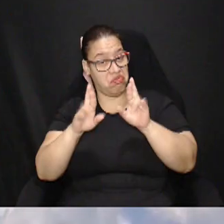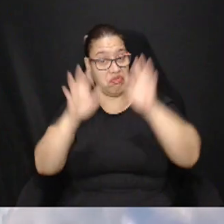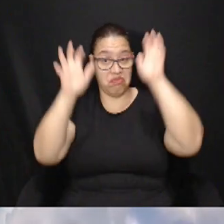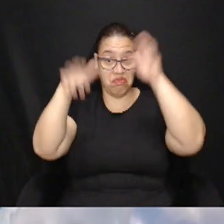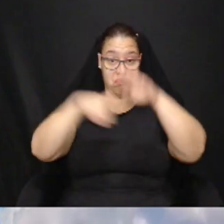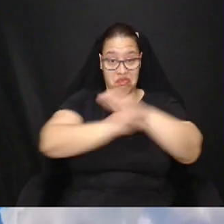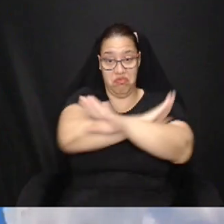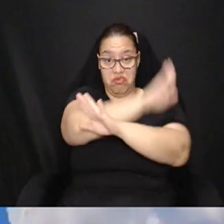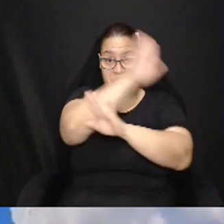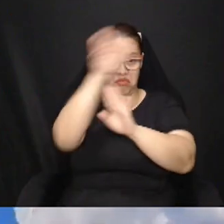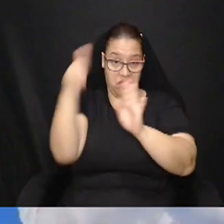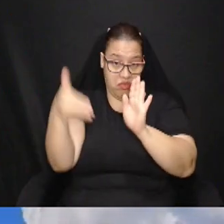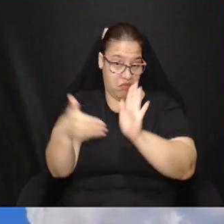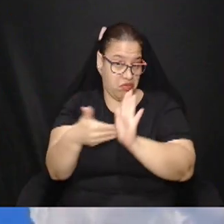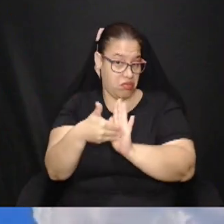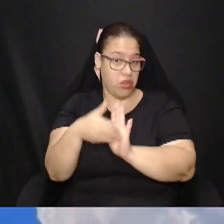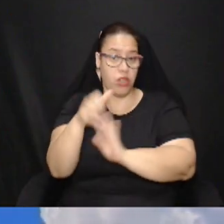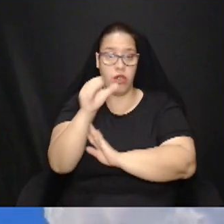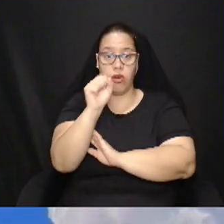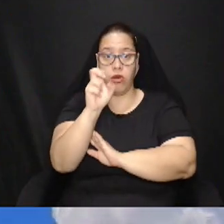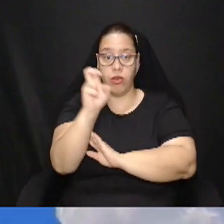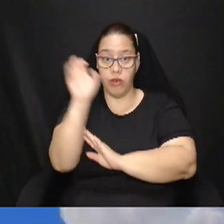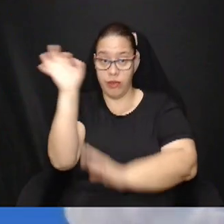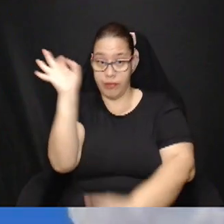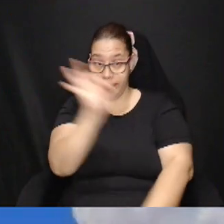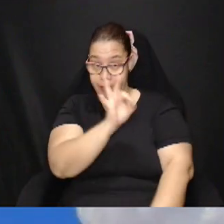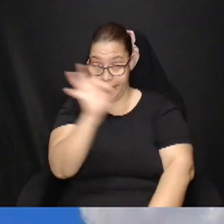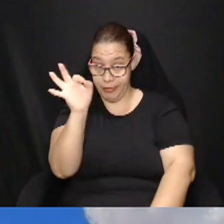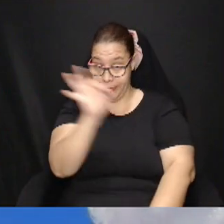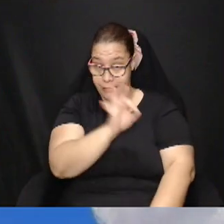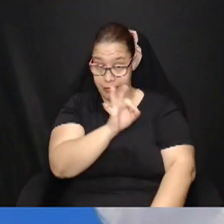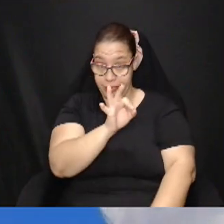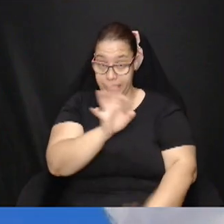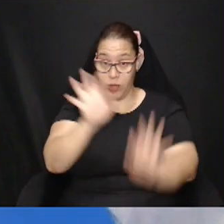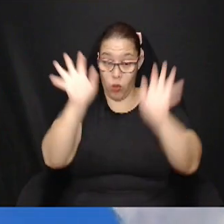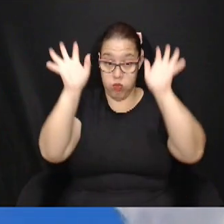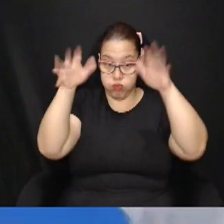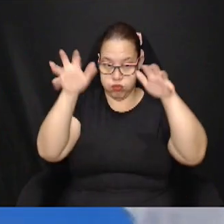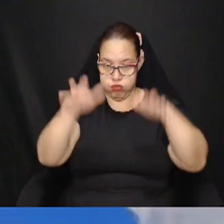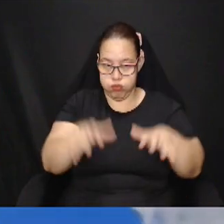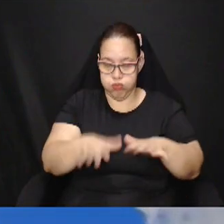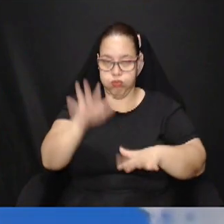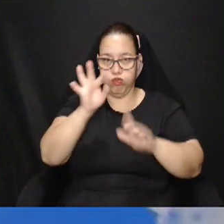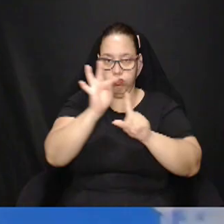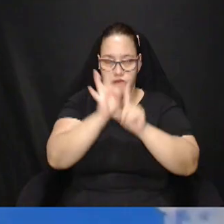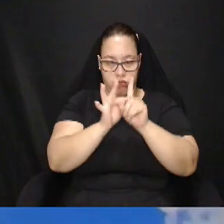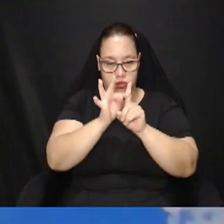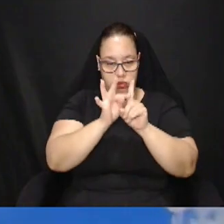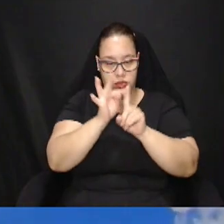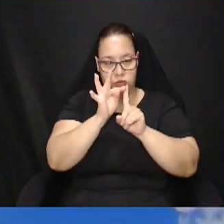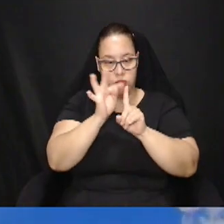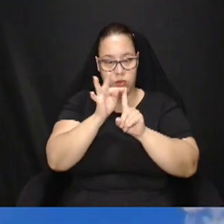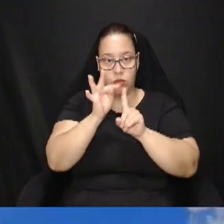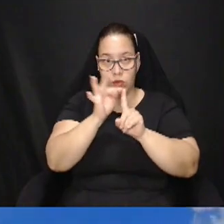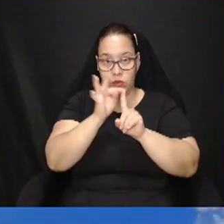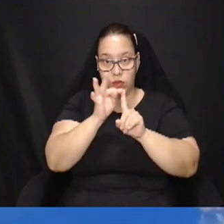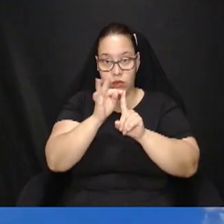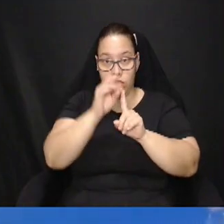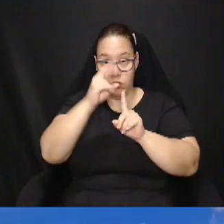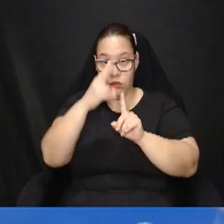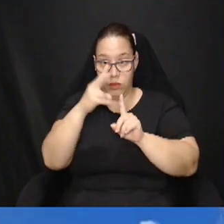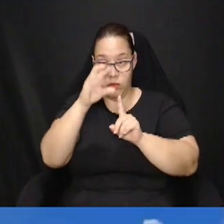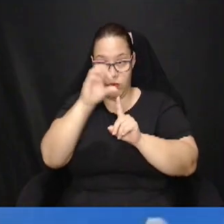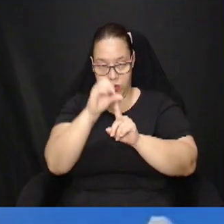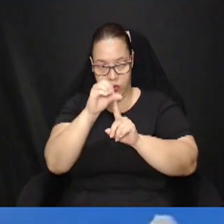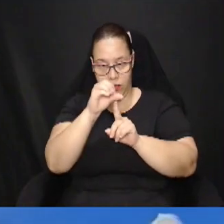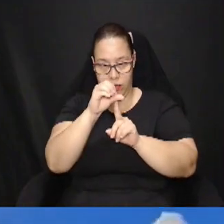né? 85% de chance de precipitação. A temperatura máxima deve chegar aos 29 graus